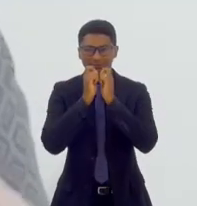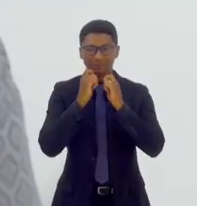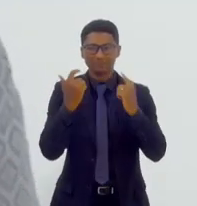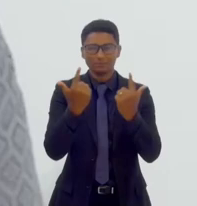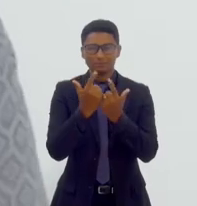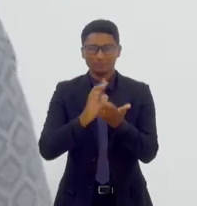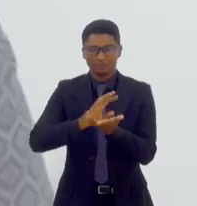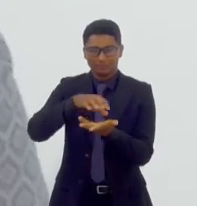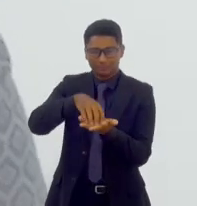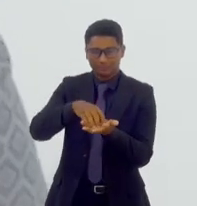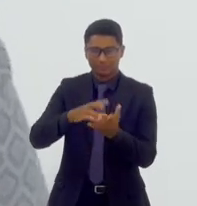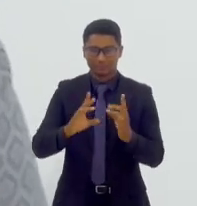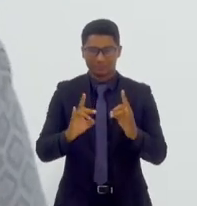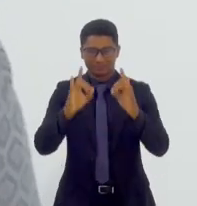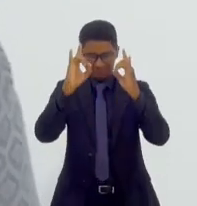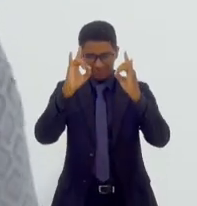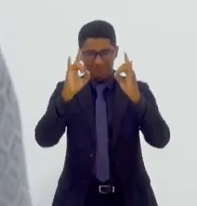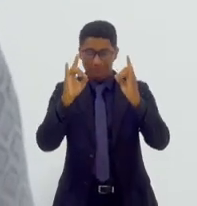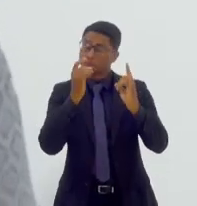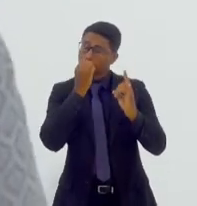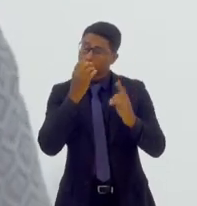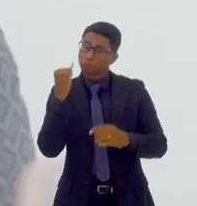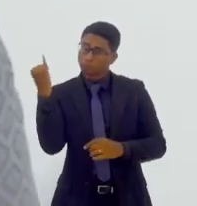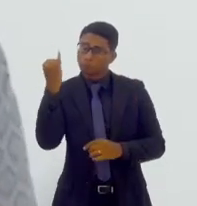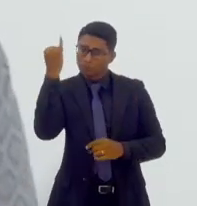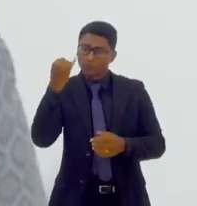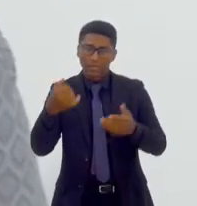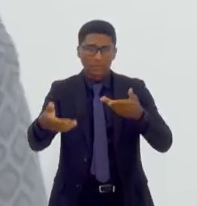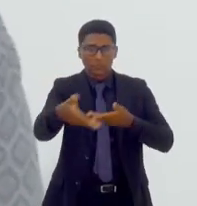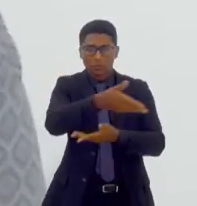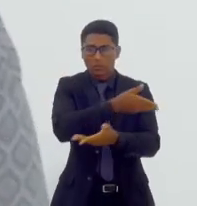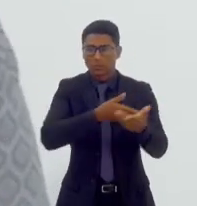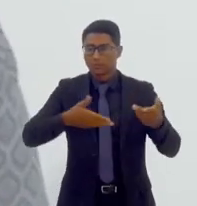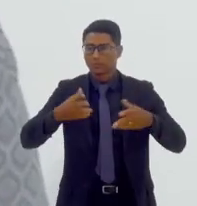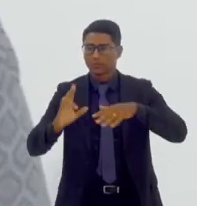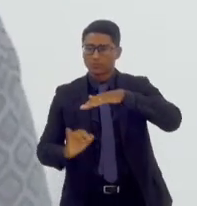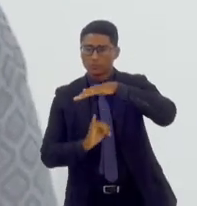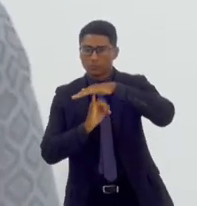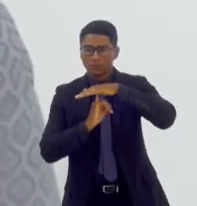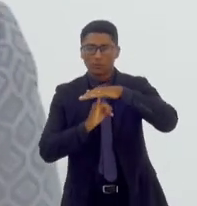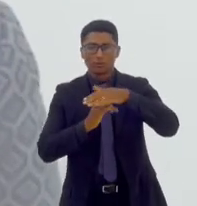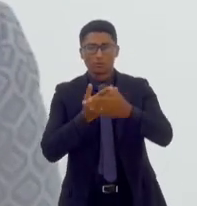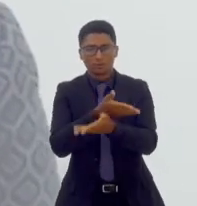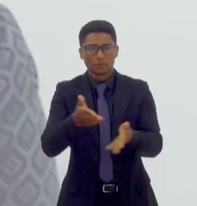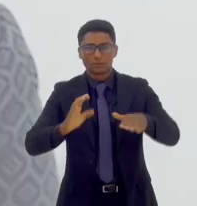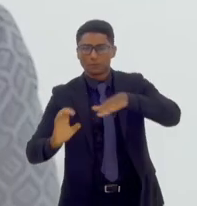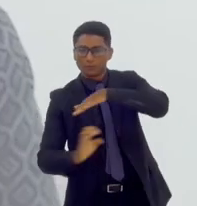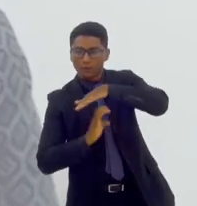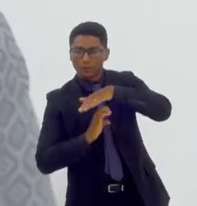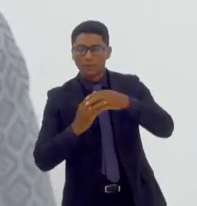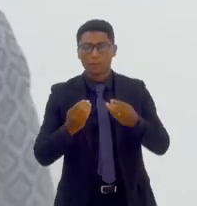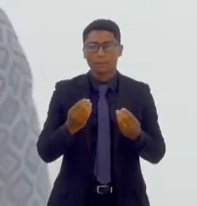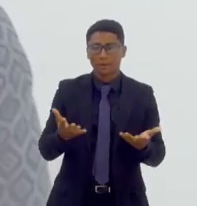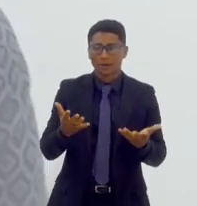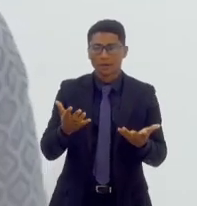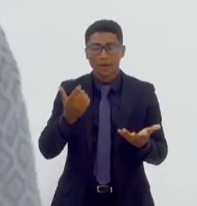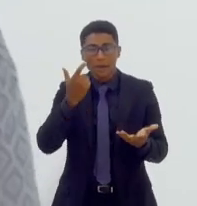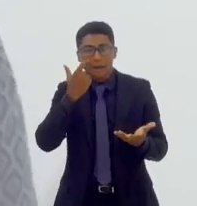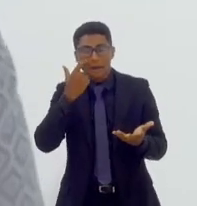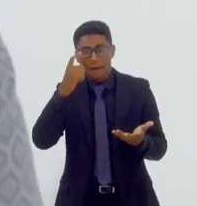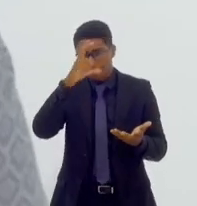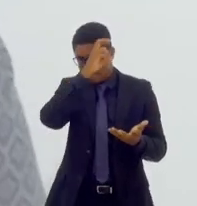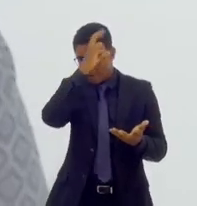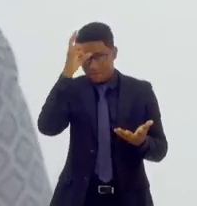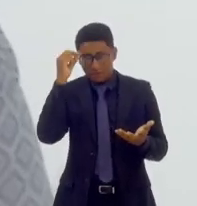né, pode ser uma agenda interessante, né, articular as instituições e as empresas que estão aqui para buscar